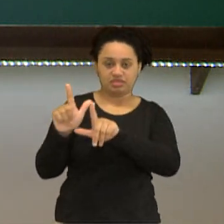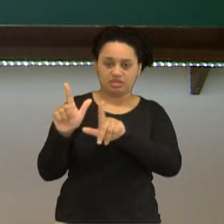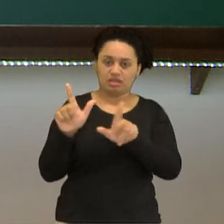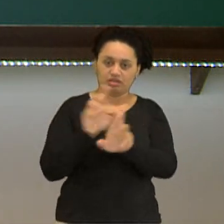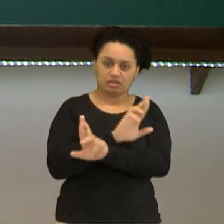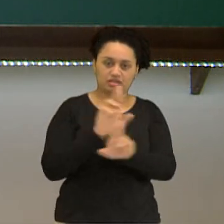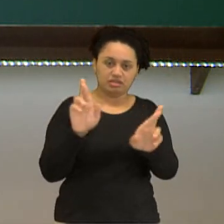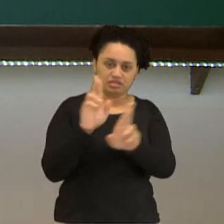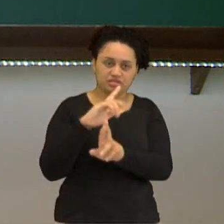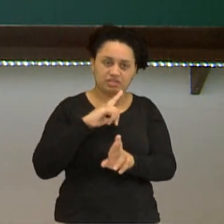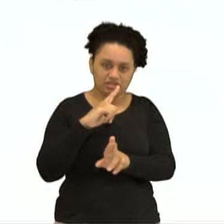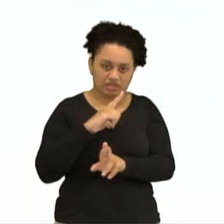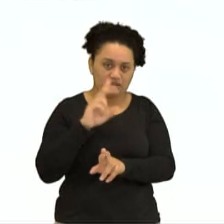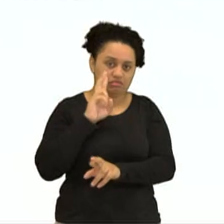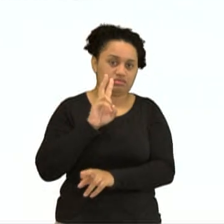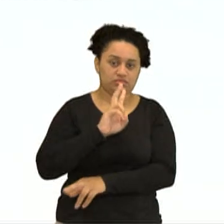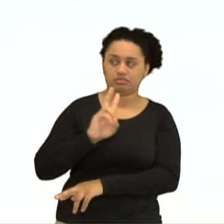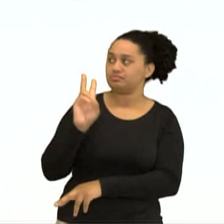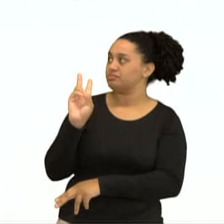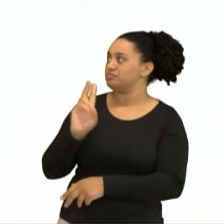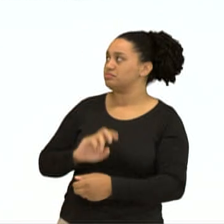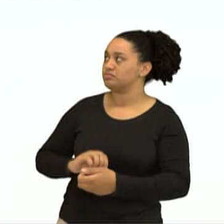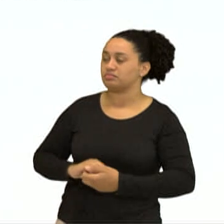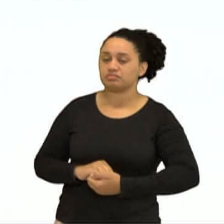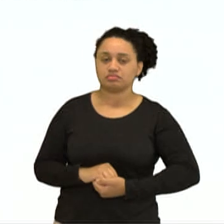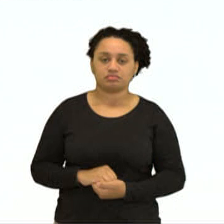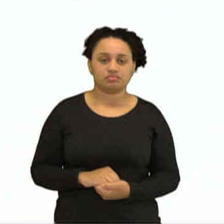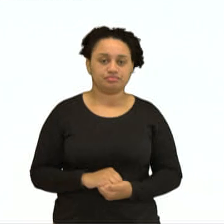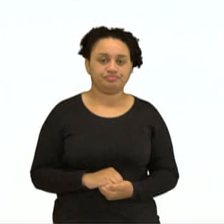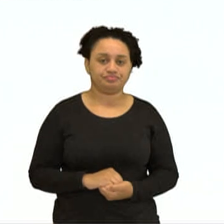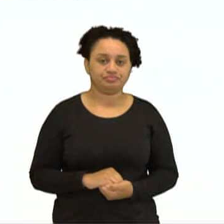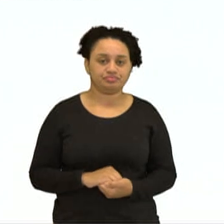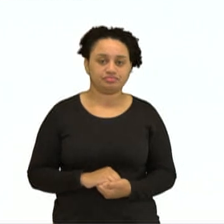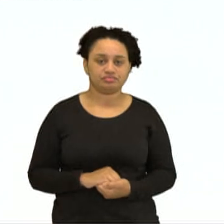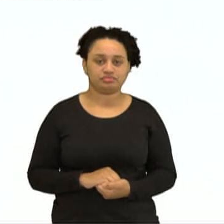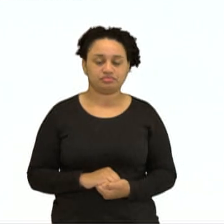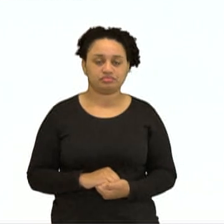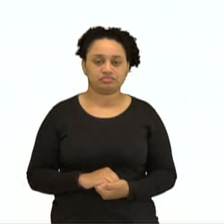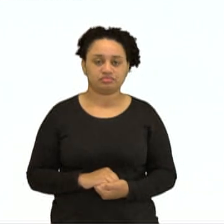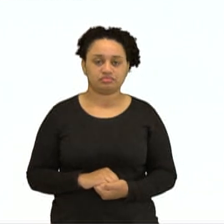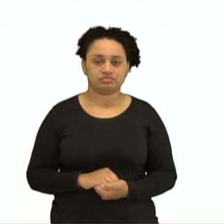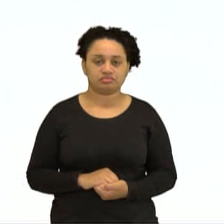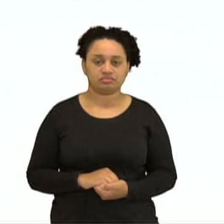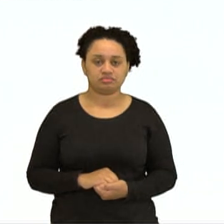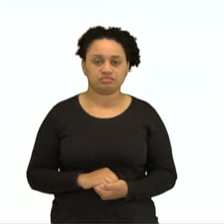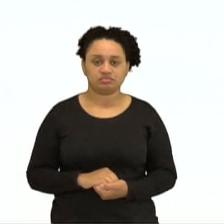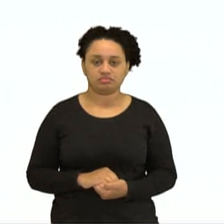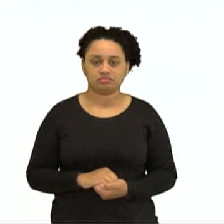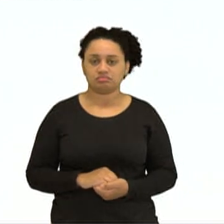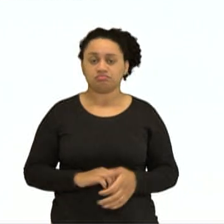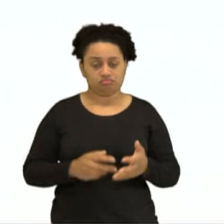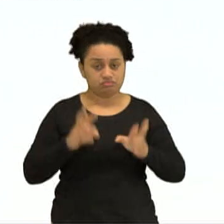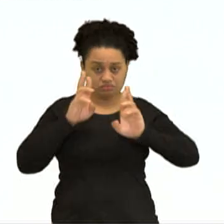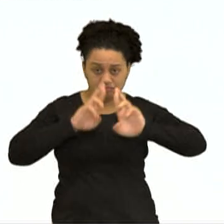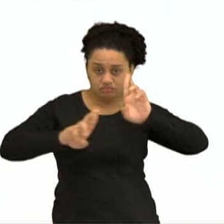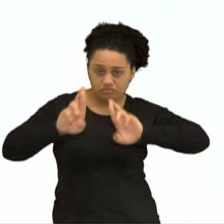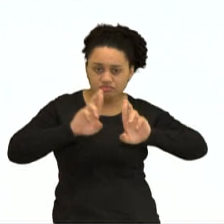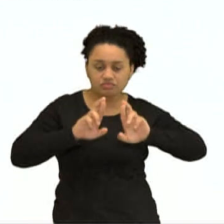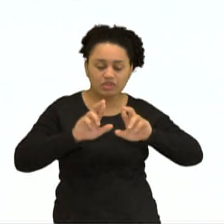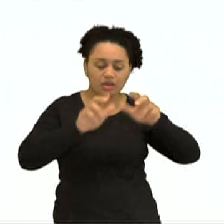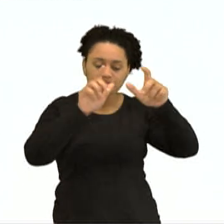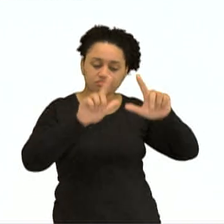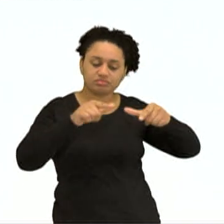existe entre essas duas imagens, uma carteira de cigarro e a atividade industrial. Ora,